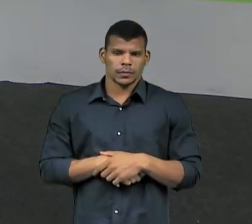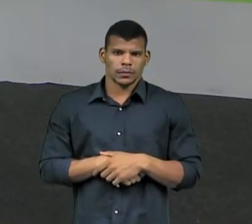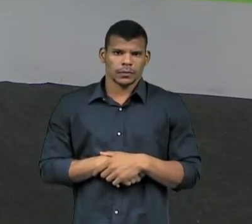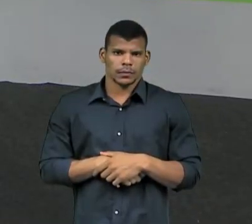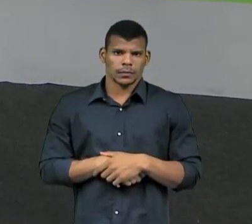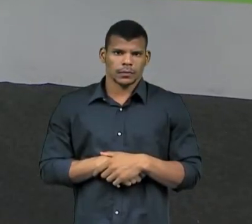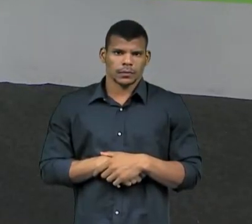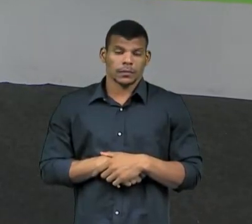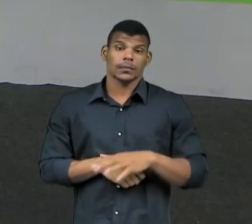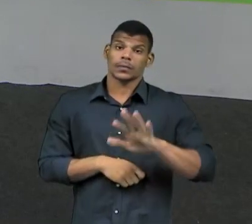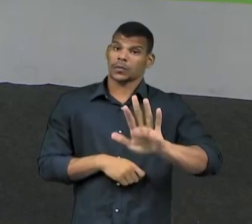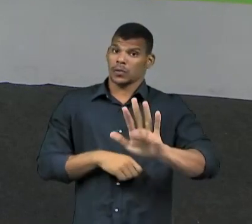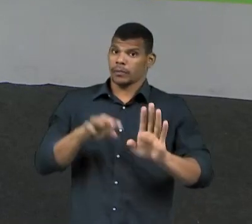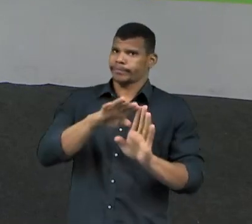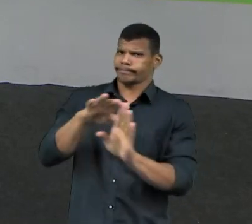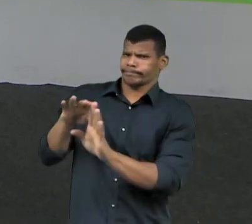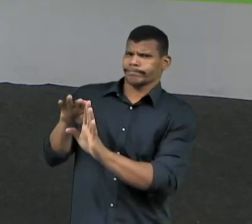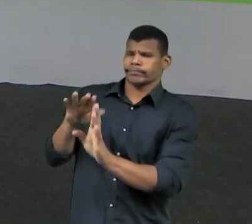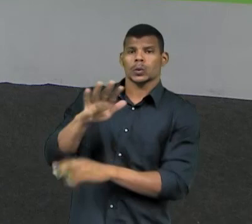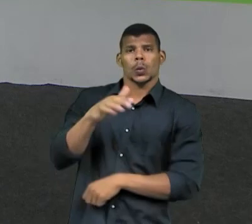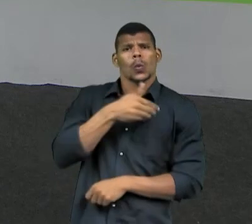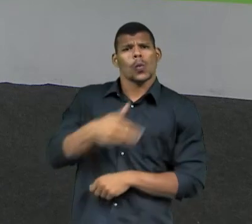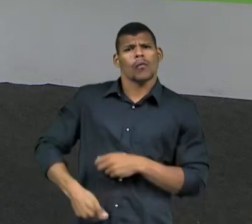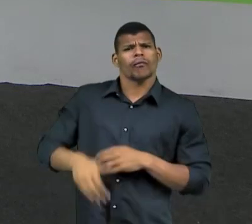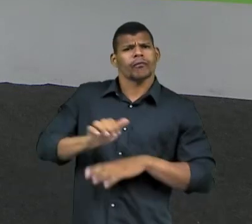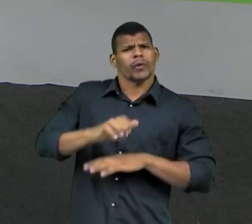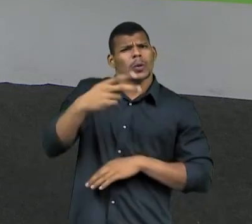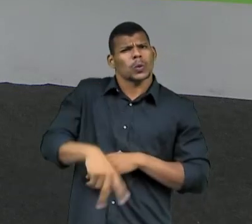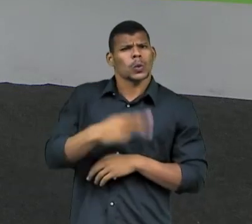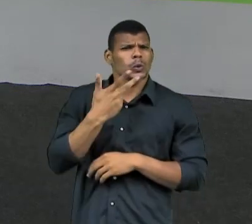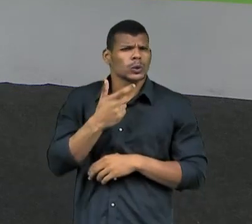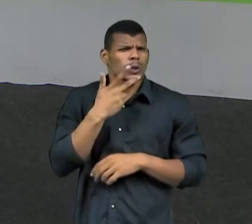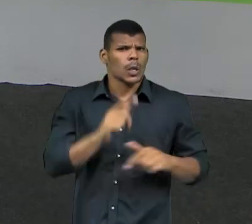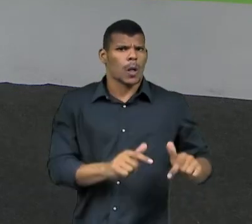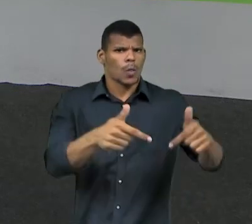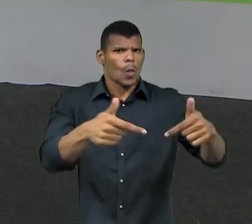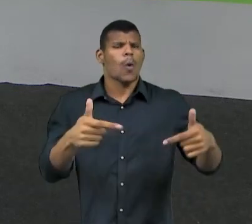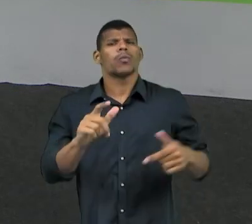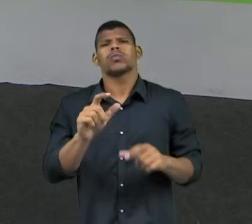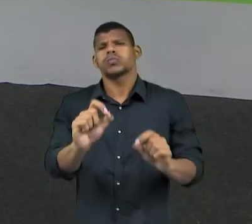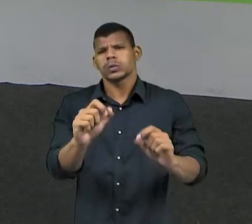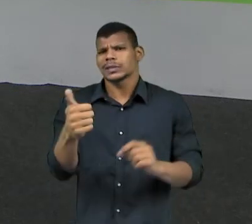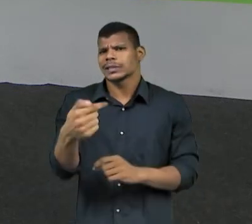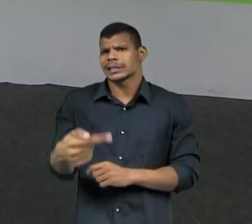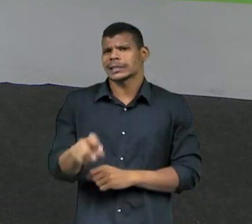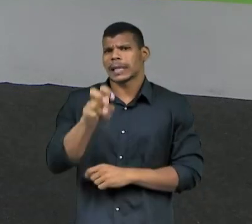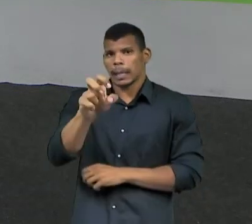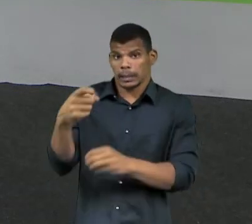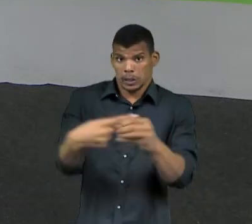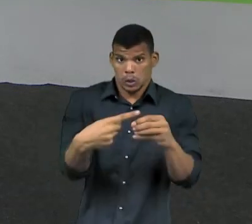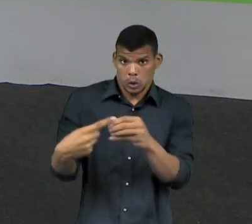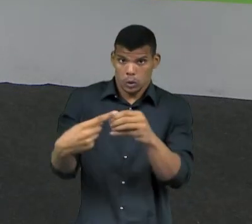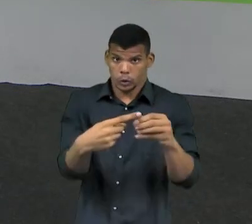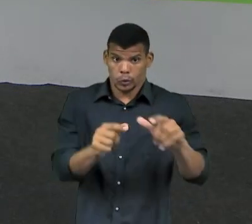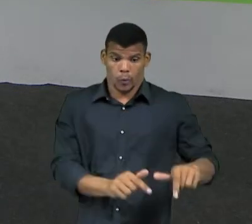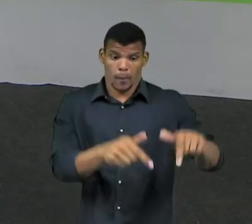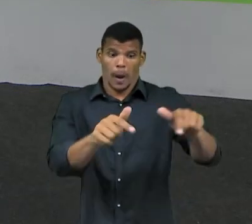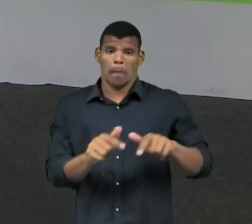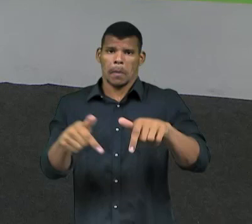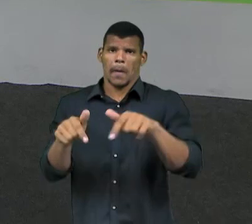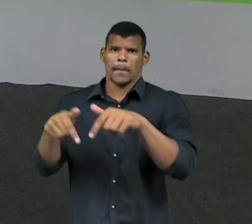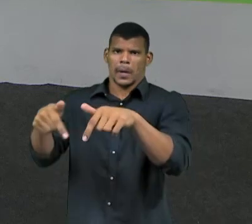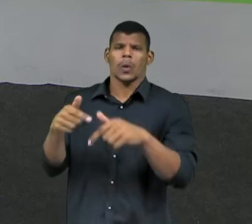O governo do Ceará certificou 175 municípios cearenses por terem concluído, aprovado